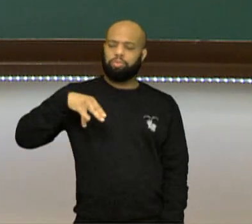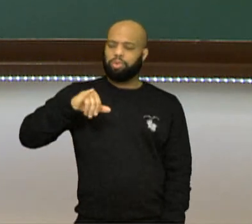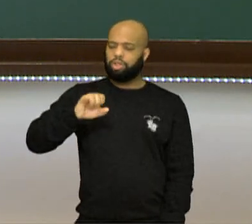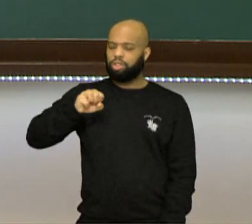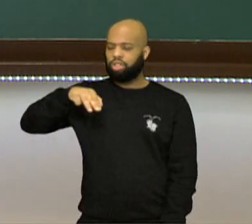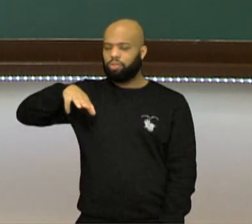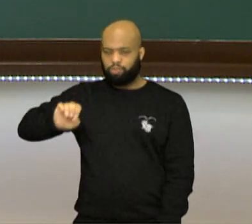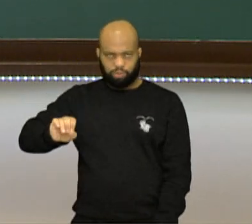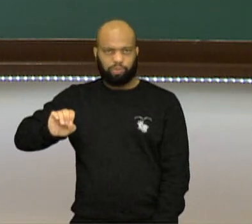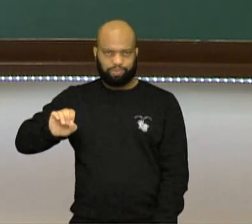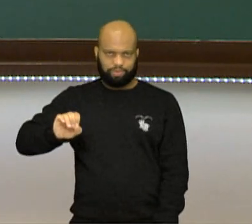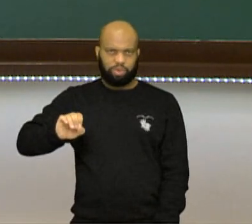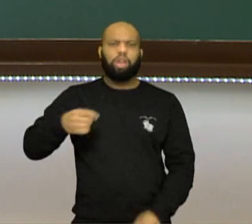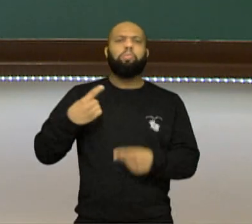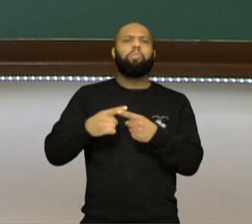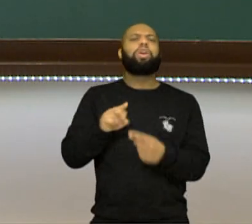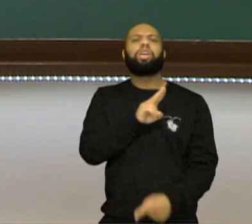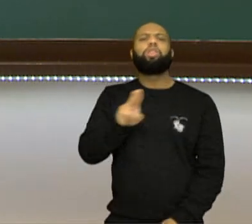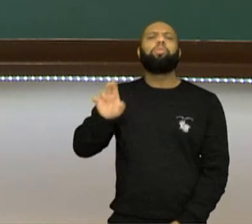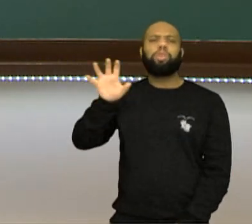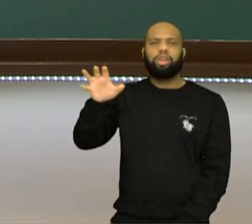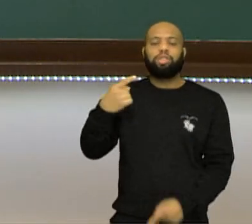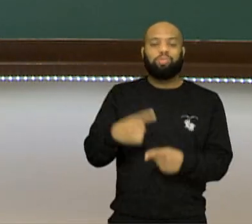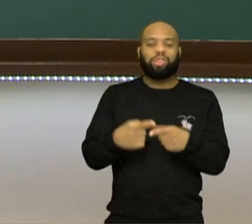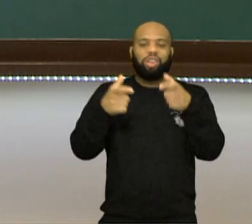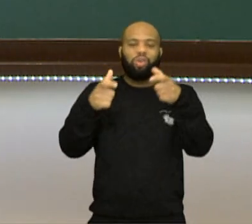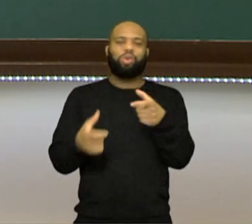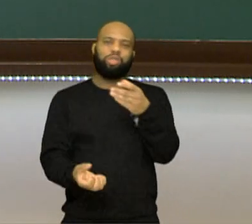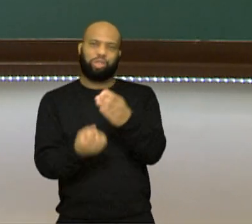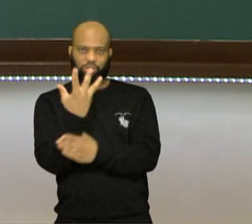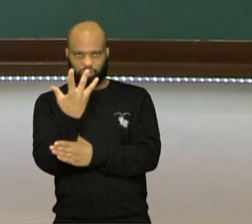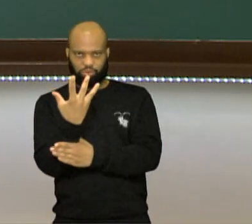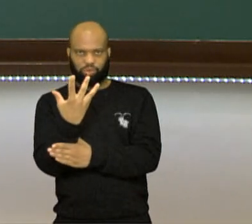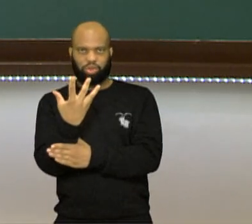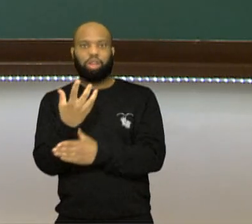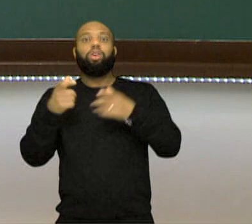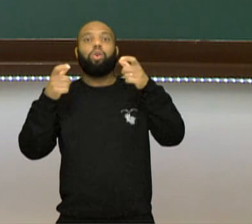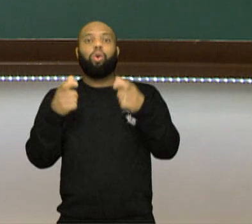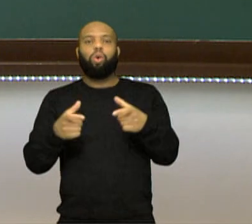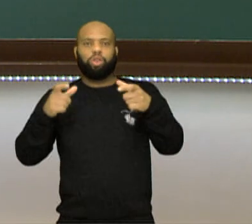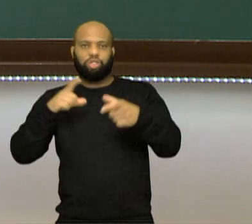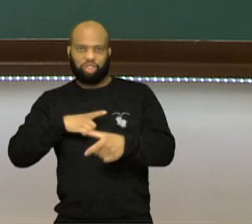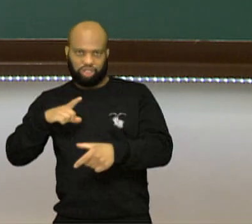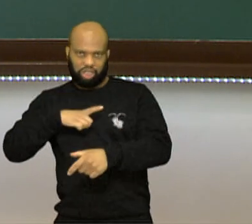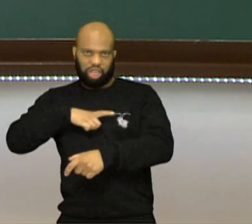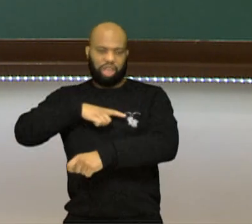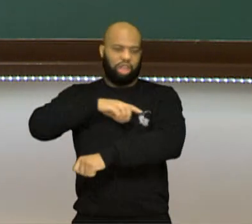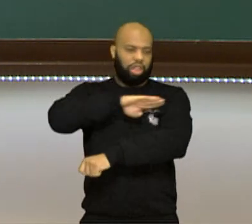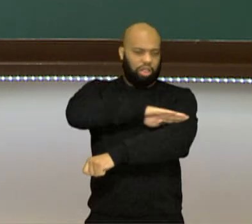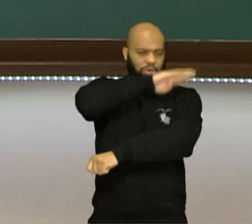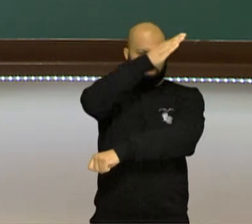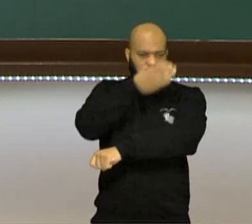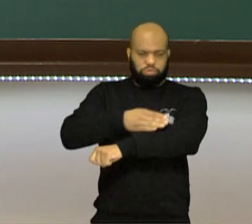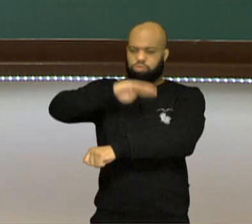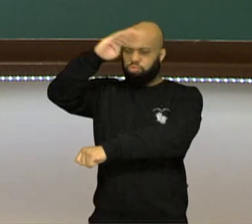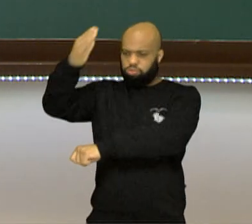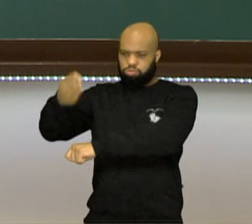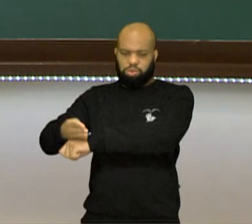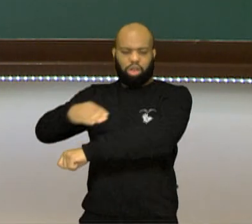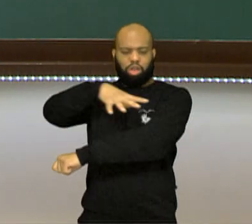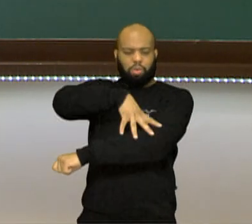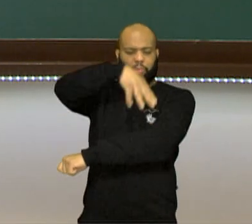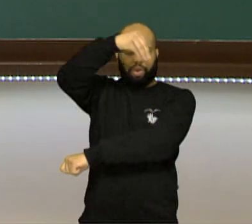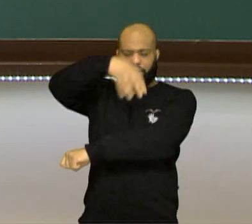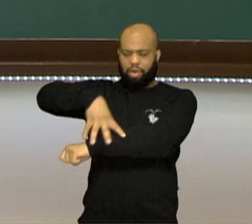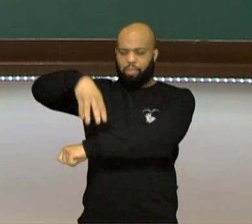Por conta da origem, né, dessa atividade ter sido lá na Cordilheira Alpina, né, dos